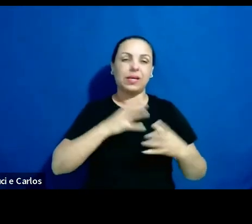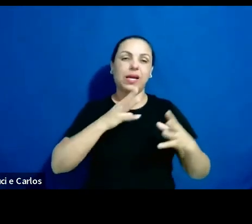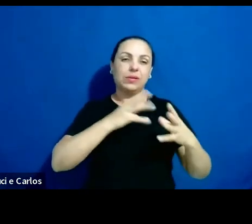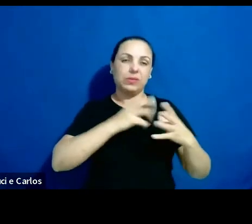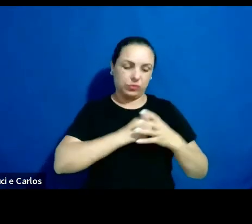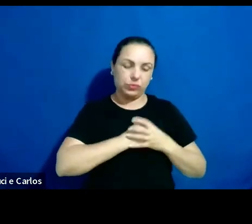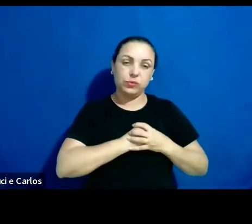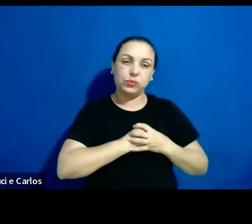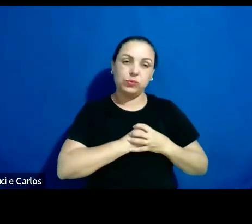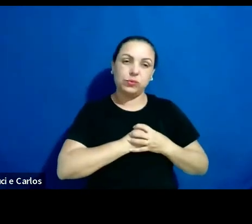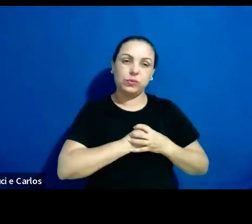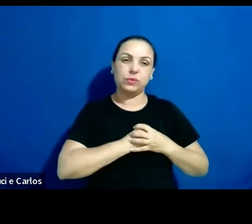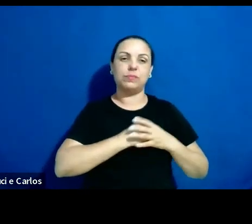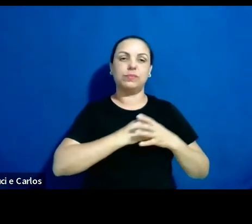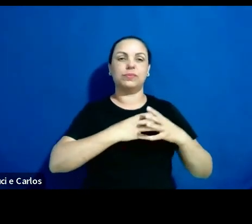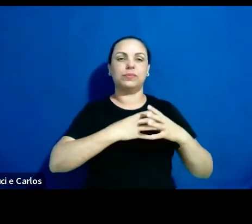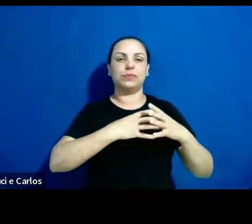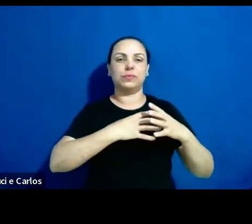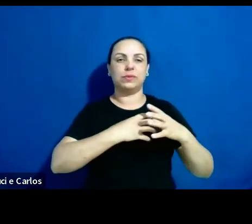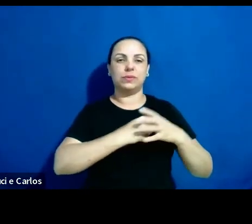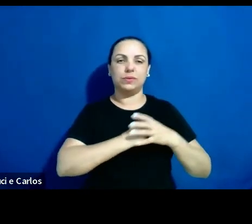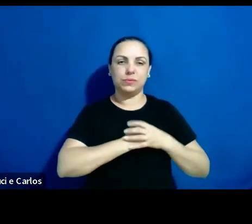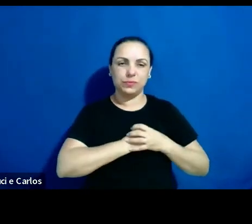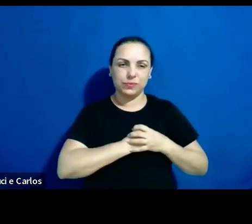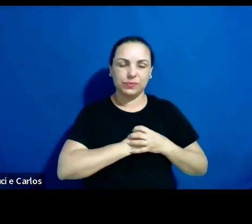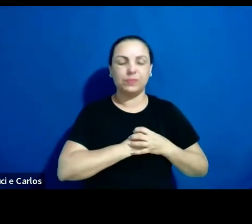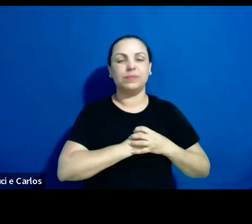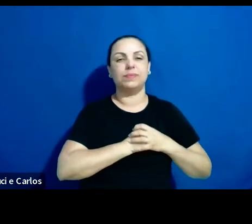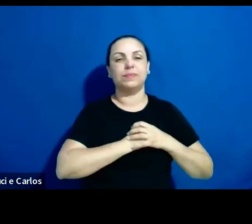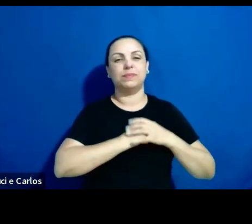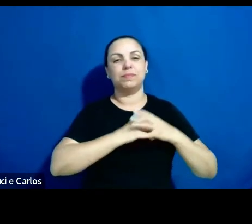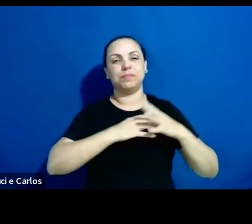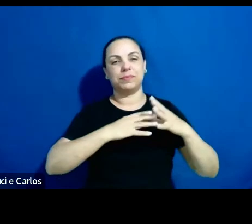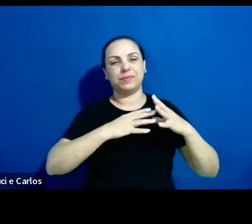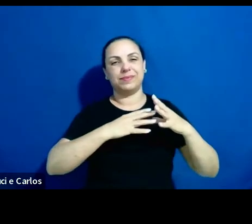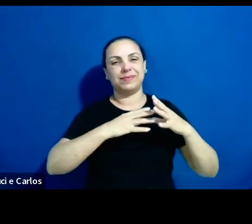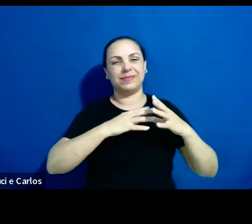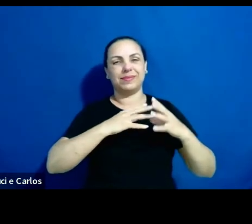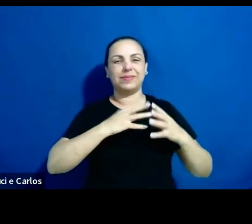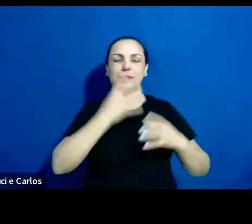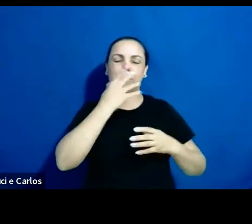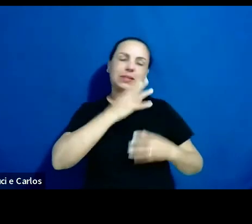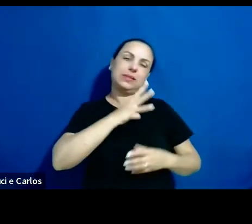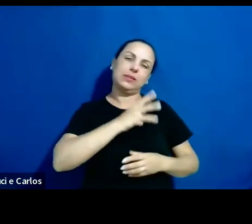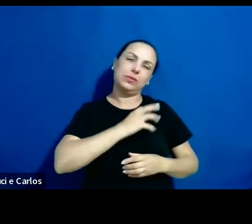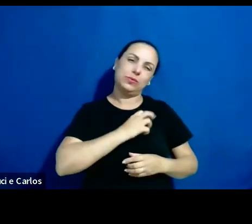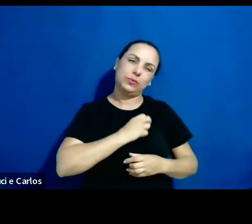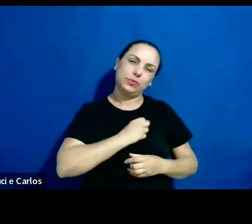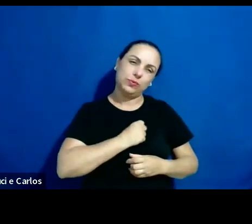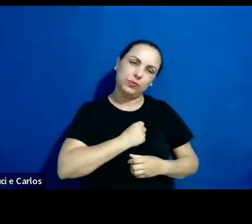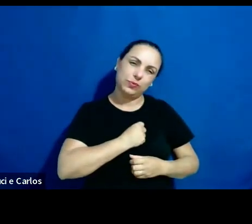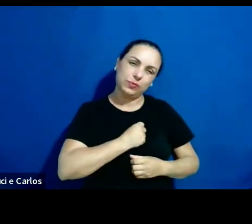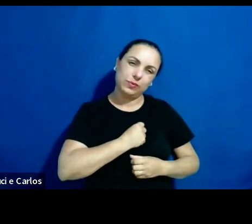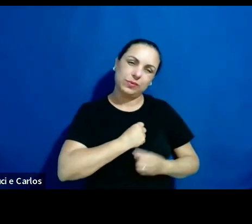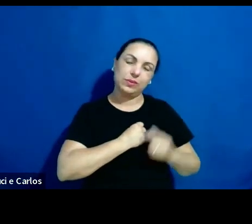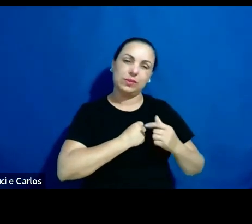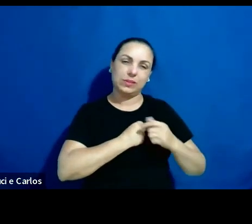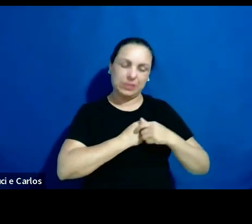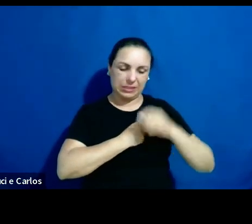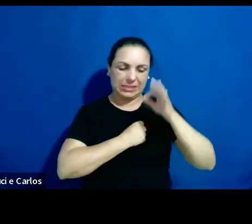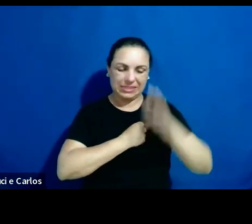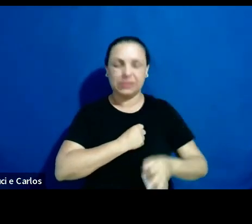estejam completamente vazios quando os ventrículos se contraem. Já pensou que maravilha? Que